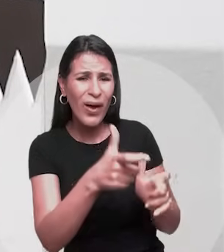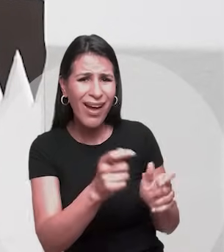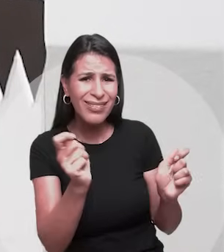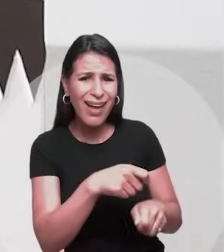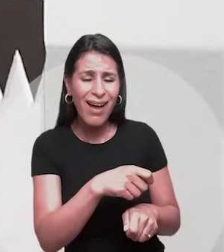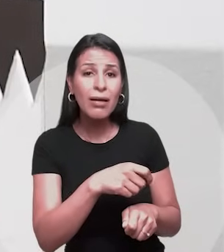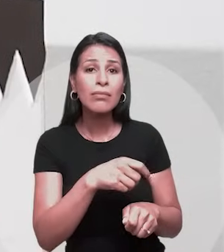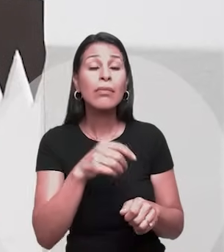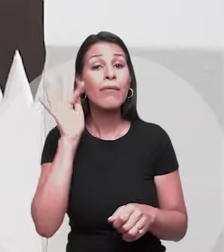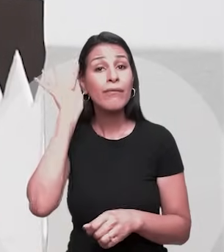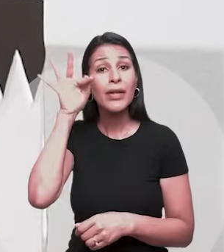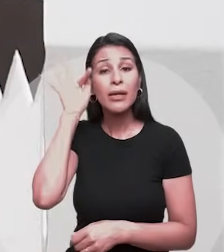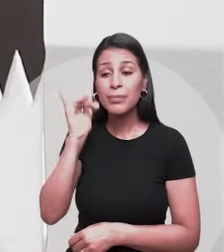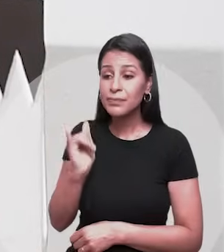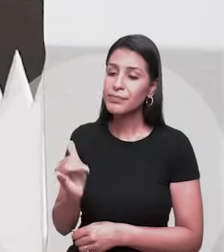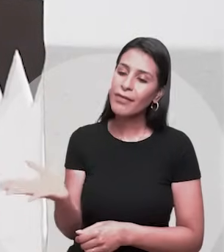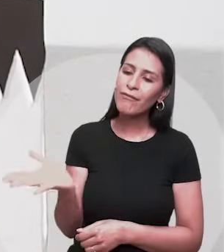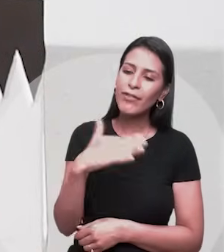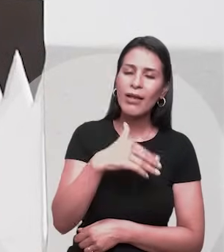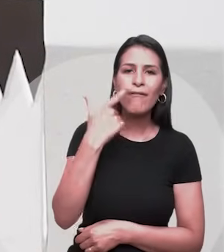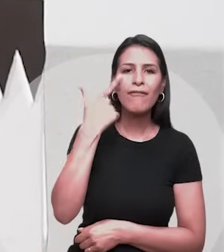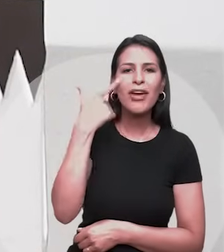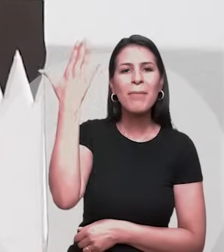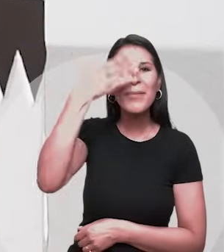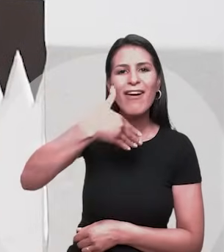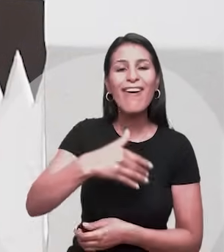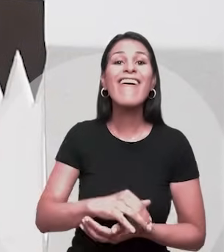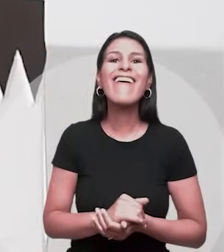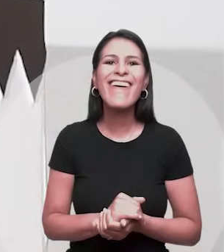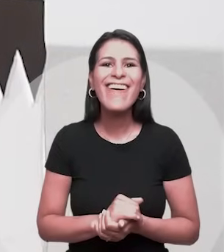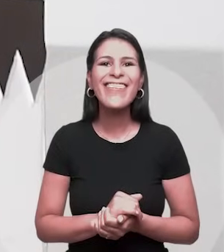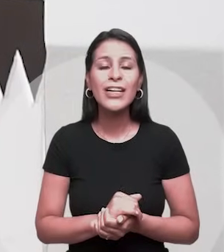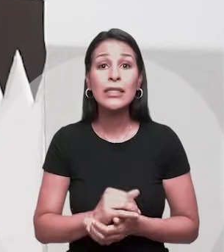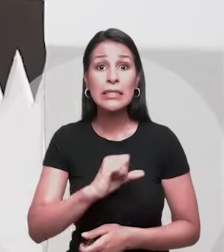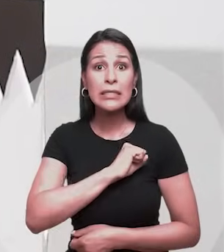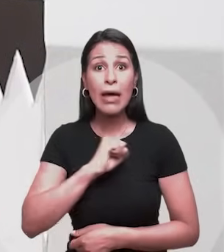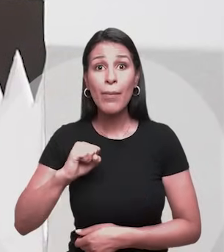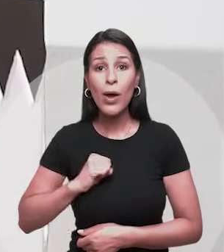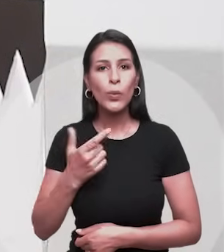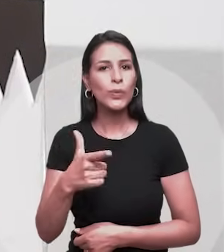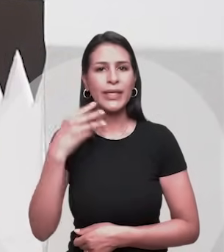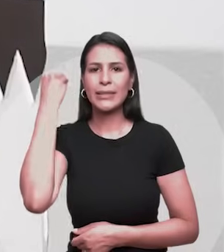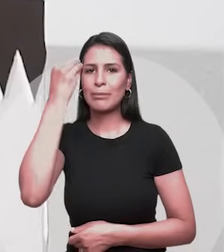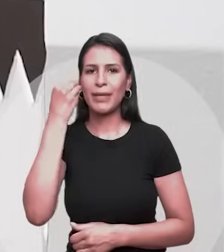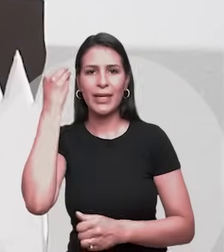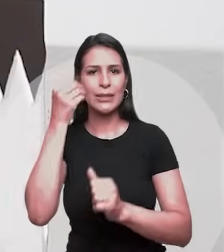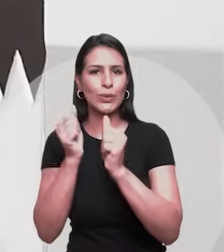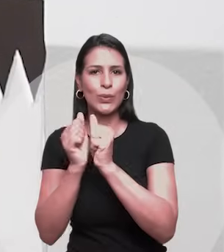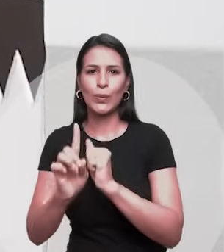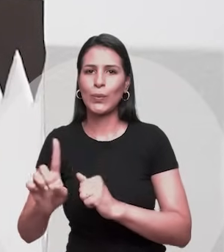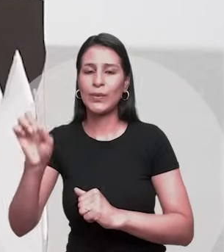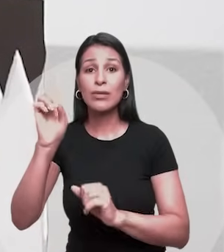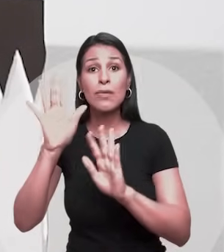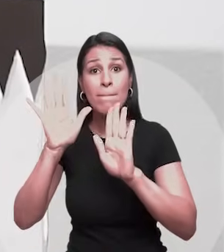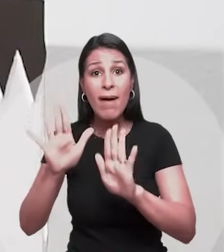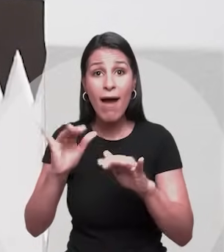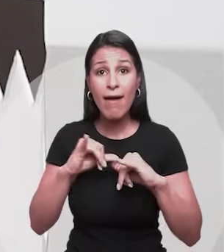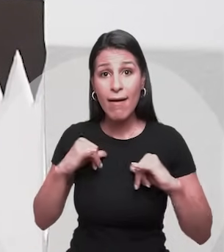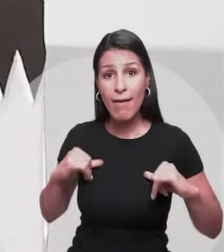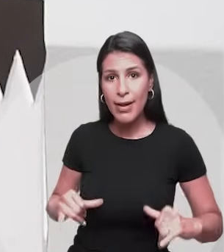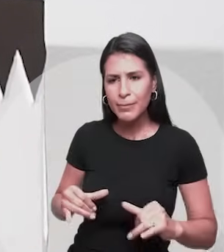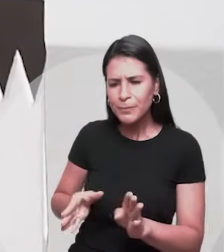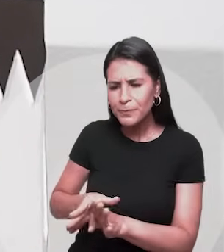vê. Samuel não tinha experiência com Deus e Eli o orientou.